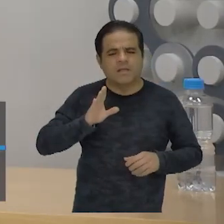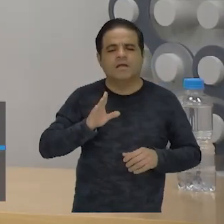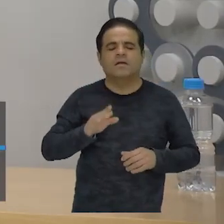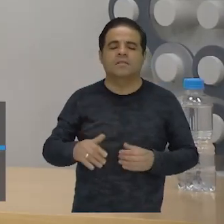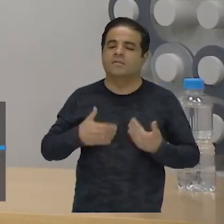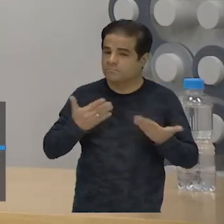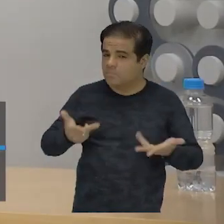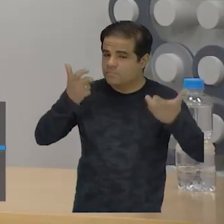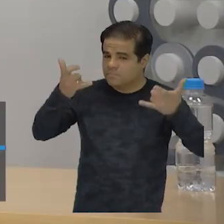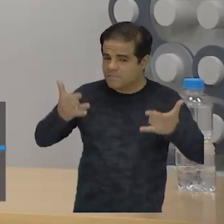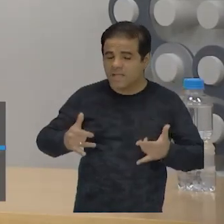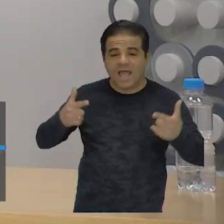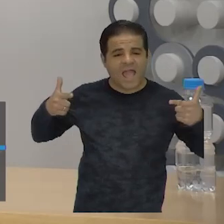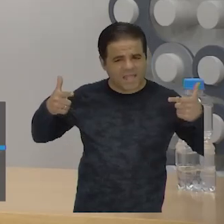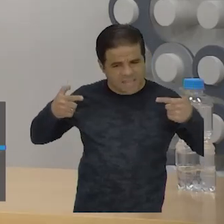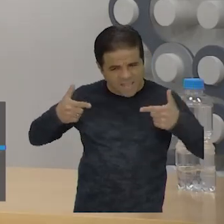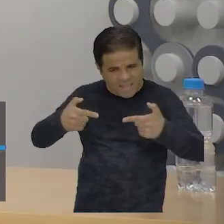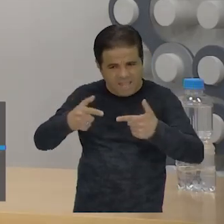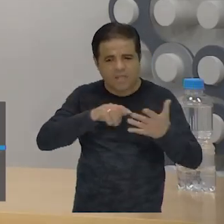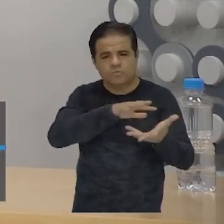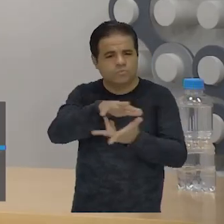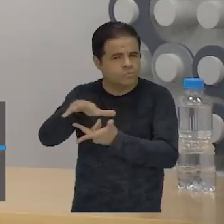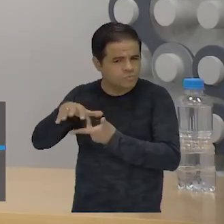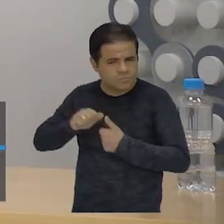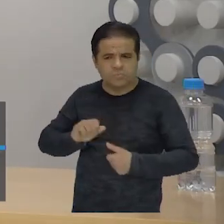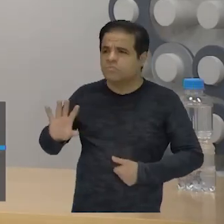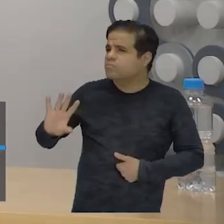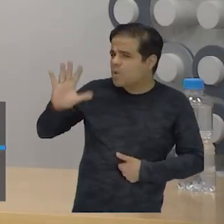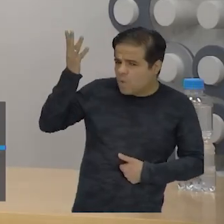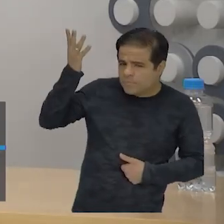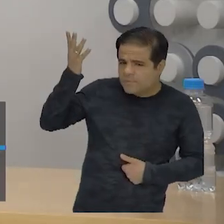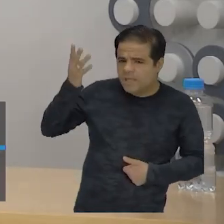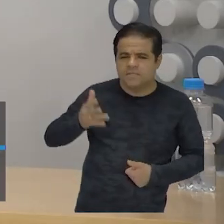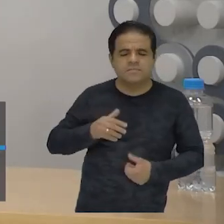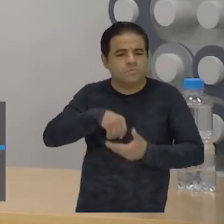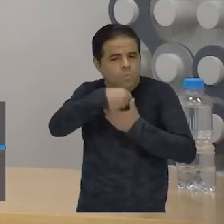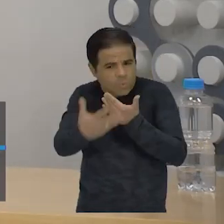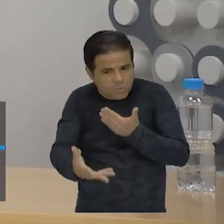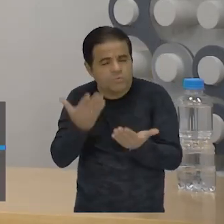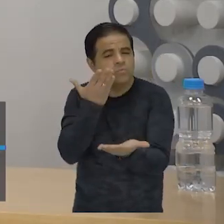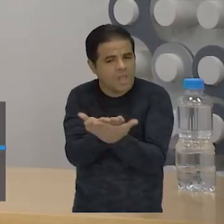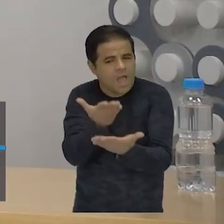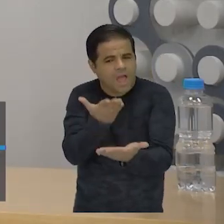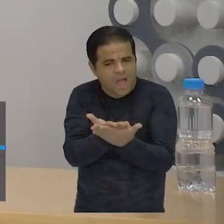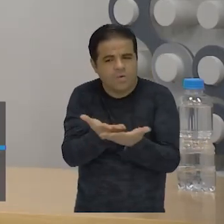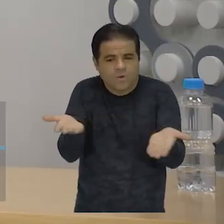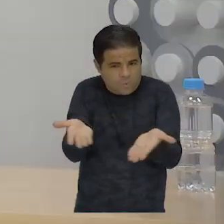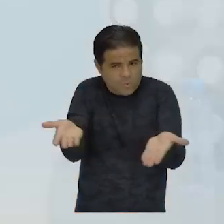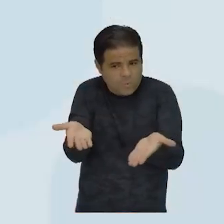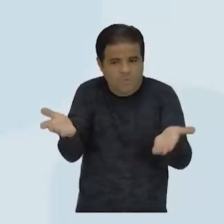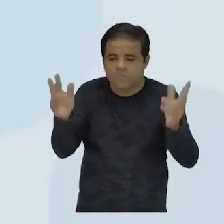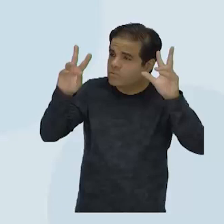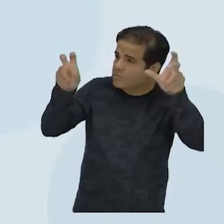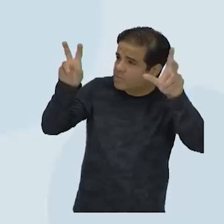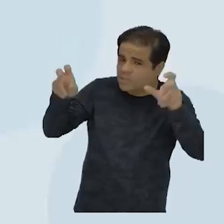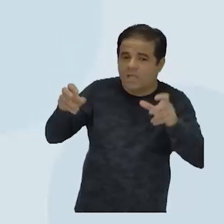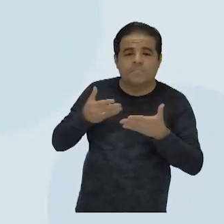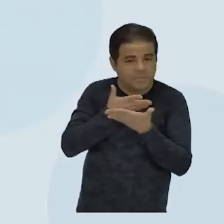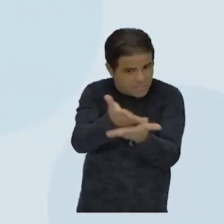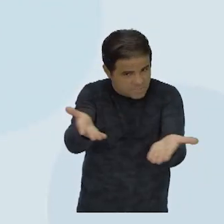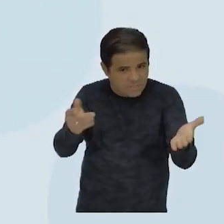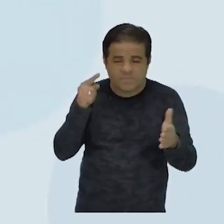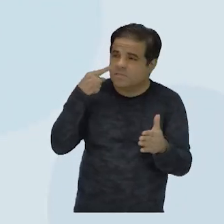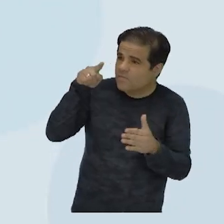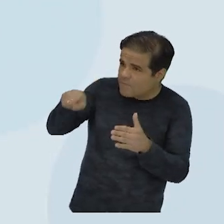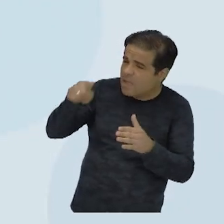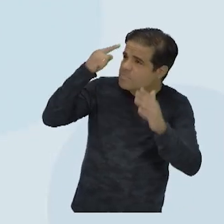nós vamos falar sobre a Guerra dos Mundos. Será? O que acontece? O conteúdo da aula de hoje. Então, o tema é, eu deixei até assim